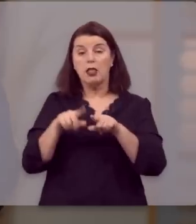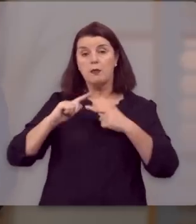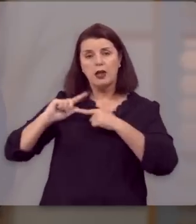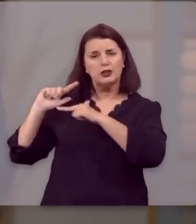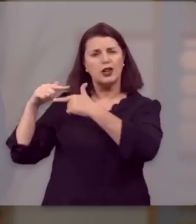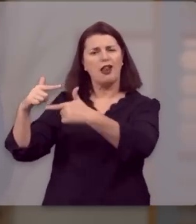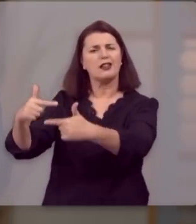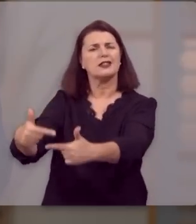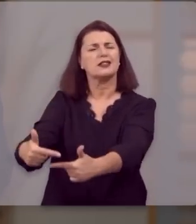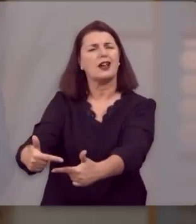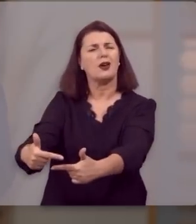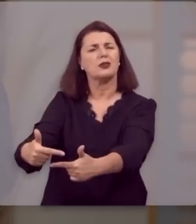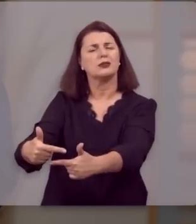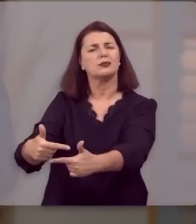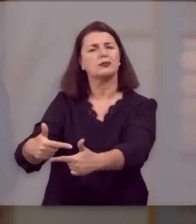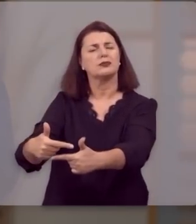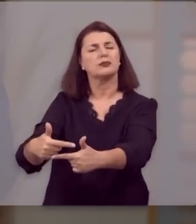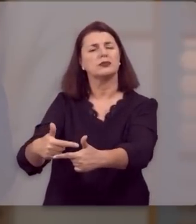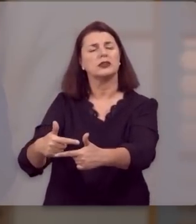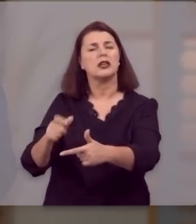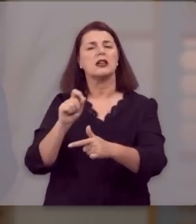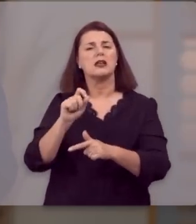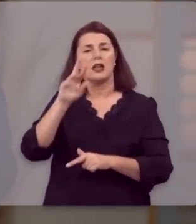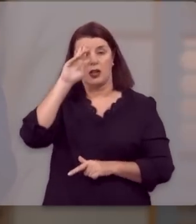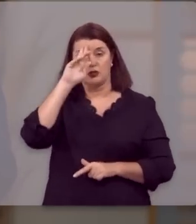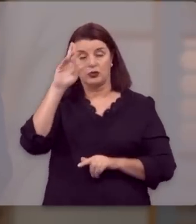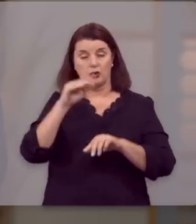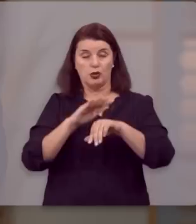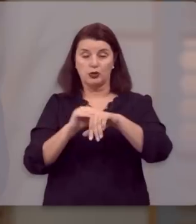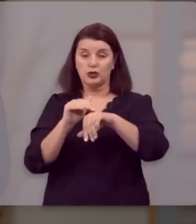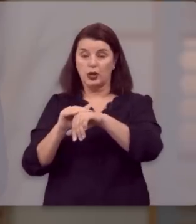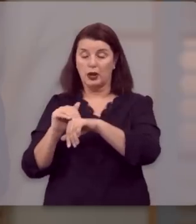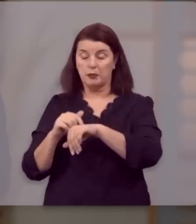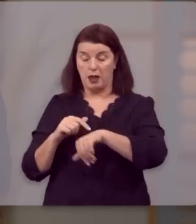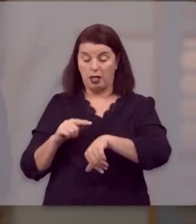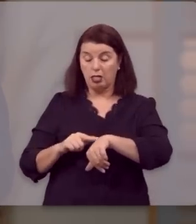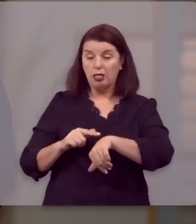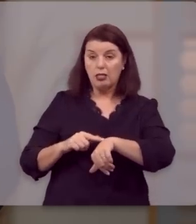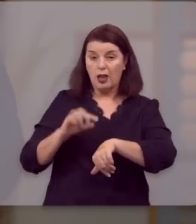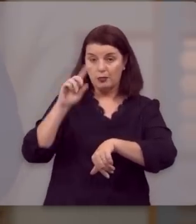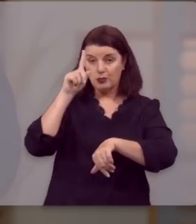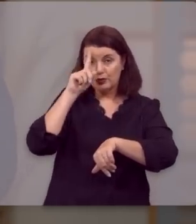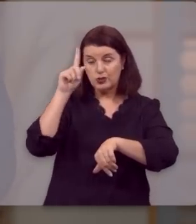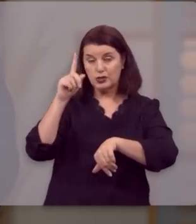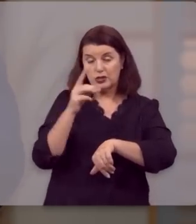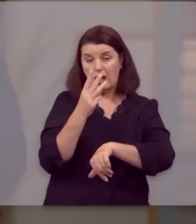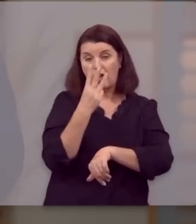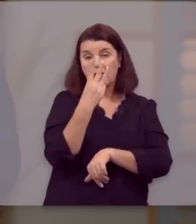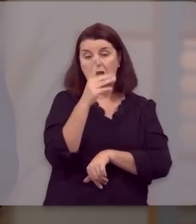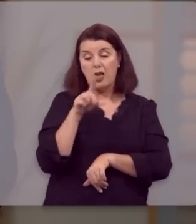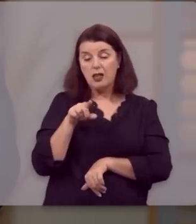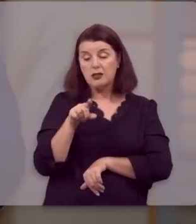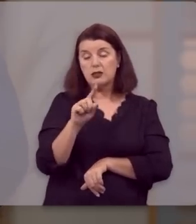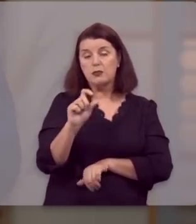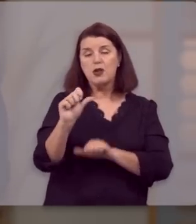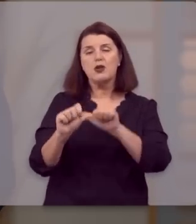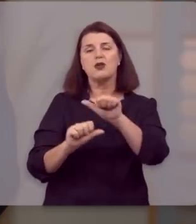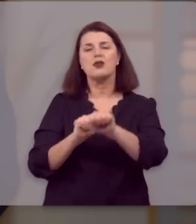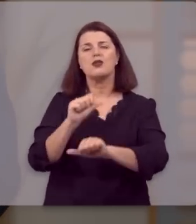ainda estão longe, para quantos o Senhor nosso Deus chamar. E houve naquele dia cerca de